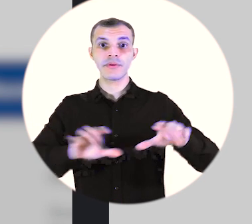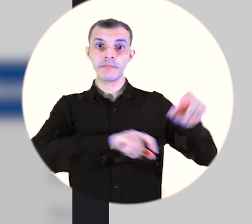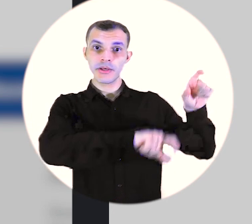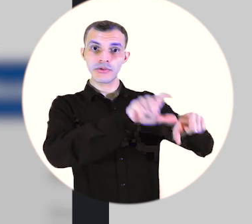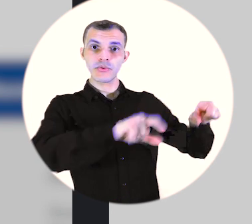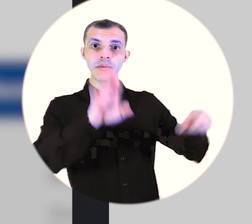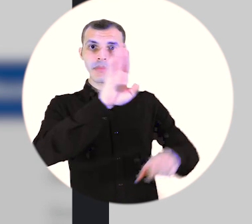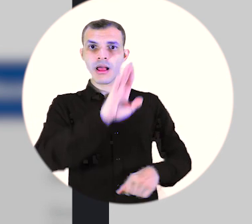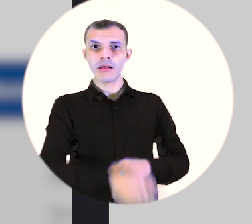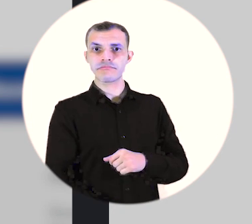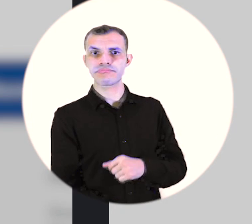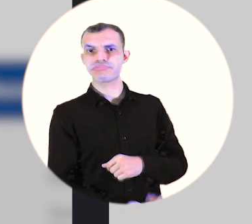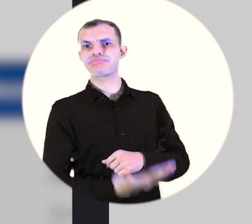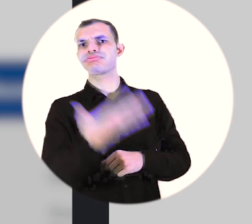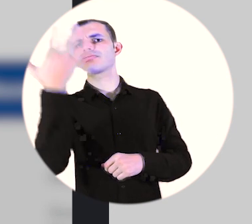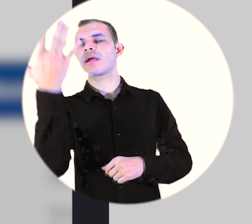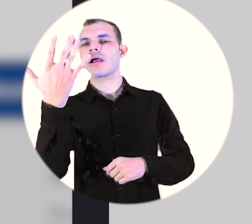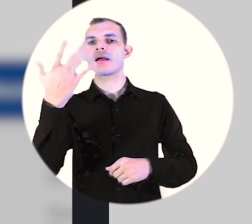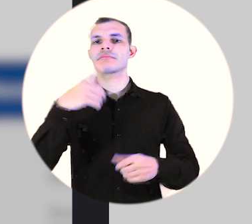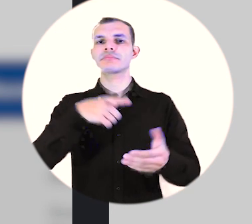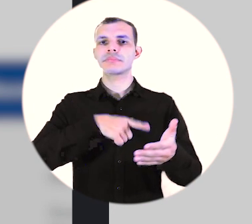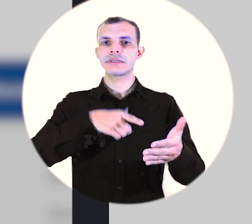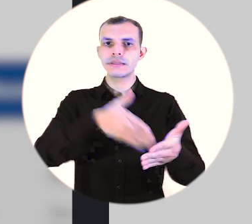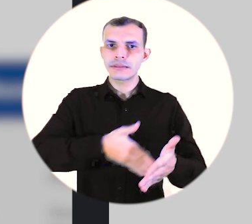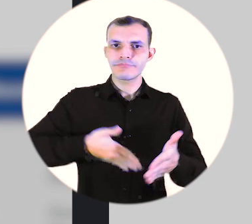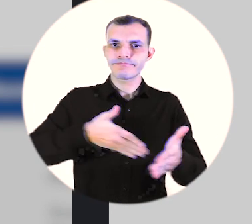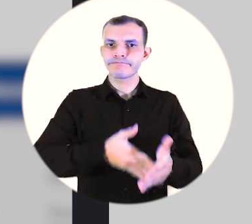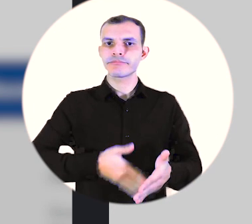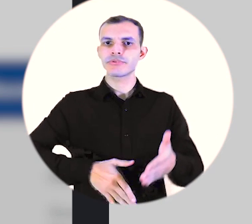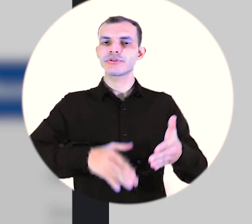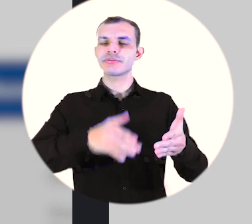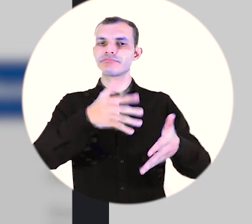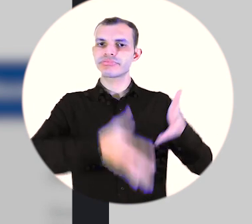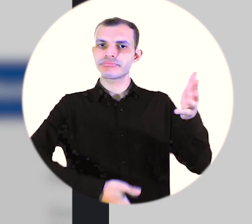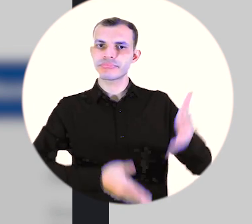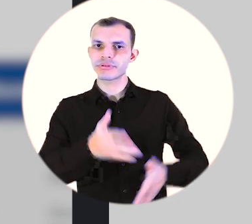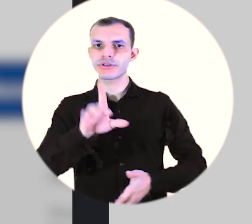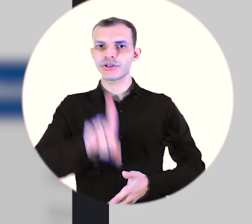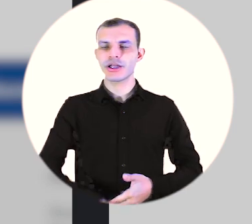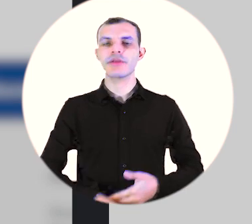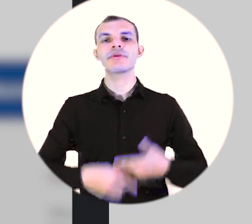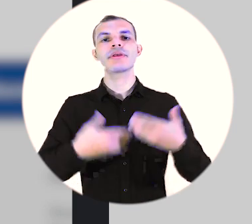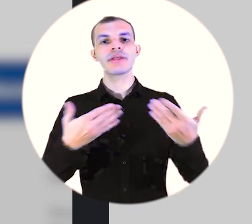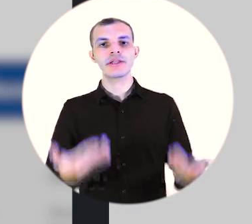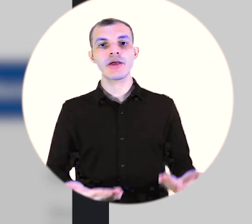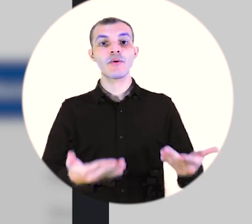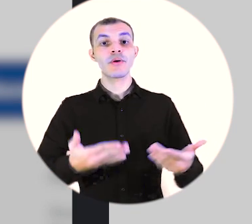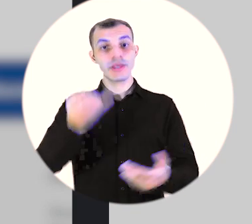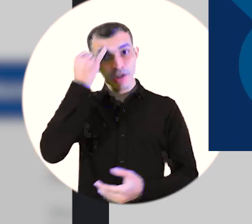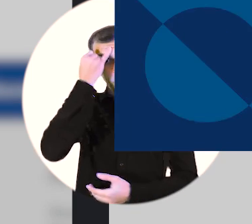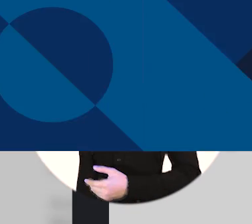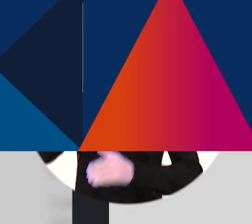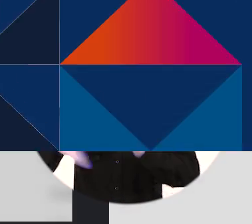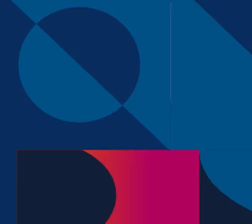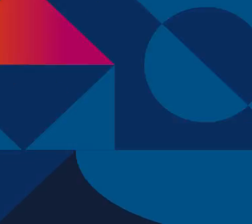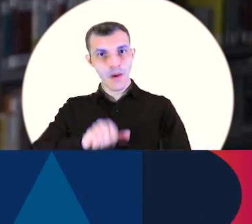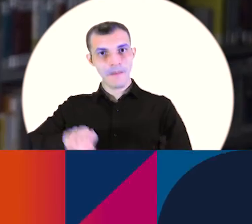de brasileiros. A petição movida agora guarda a mesma linha de coerência de ação. A ideologia da OAB é a